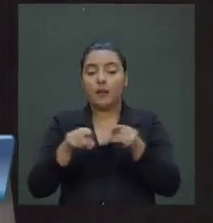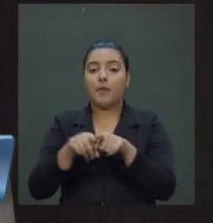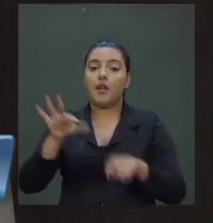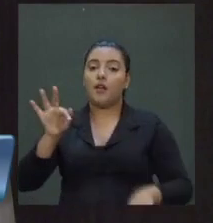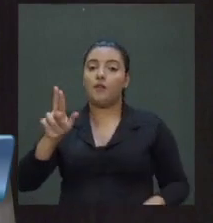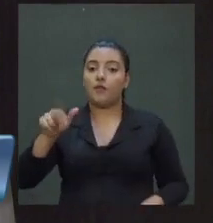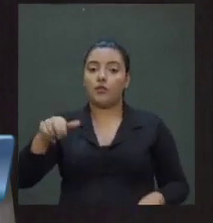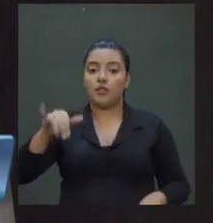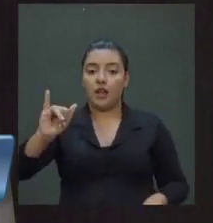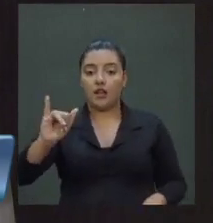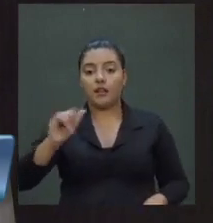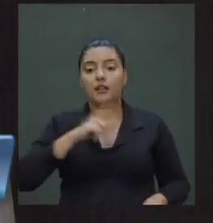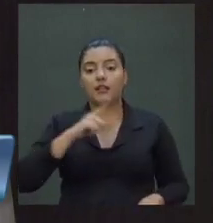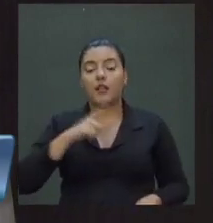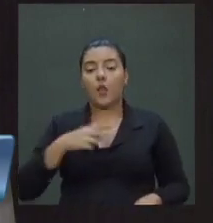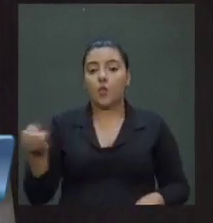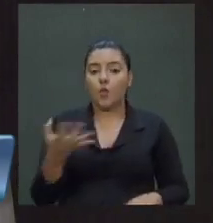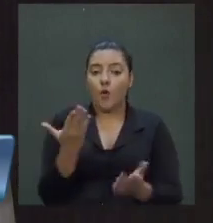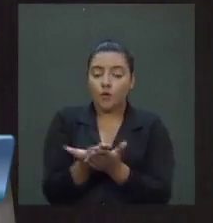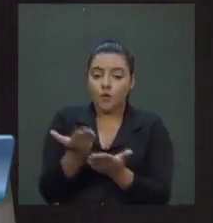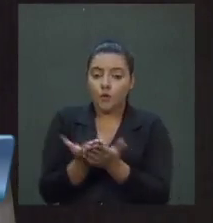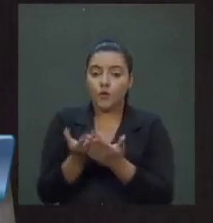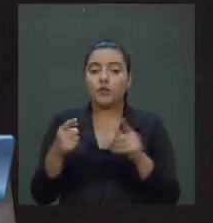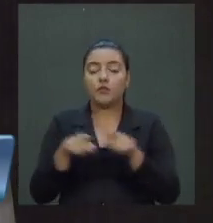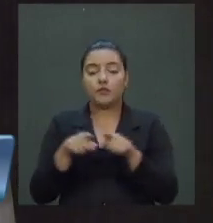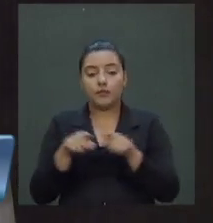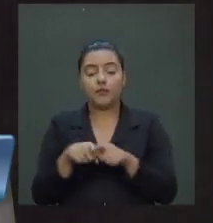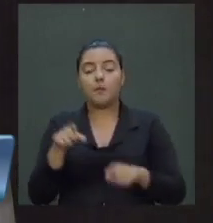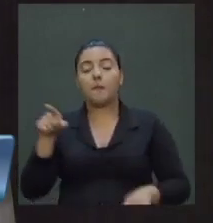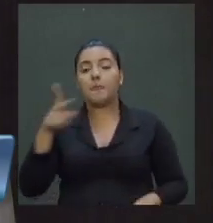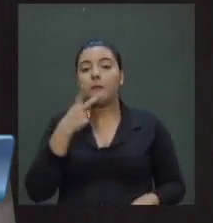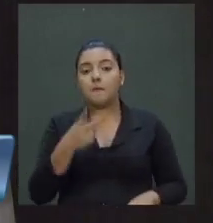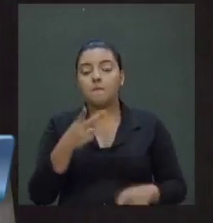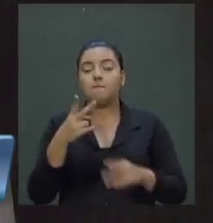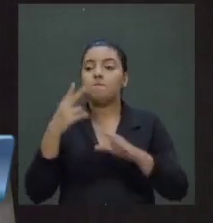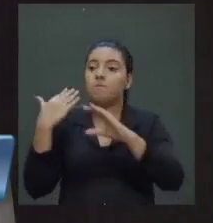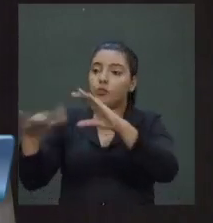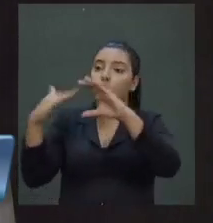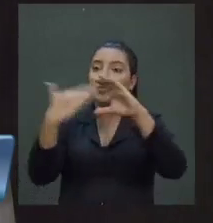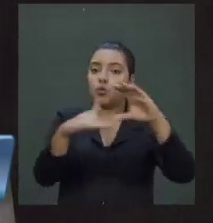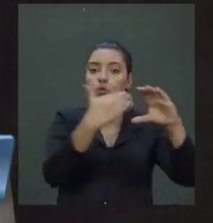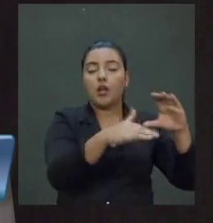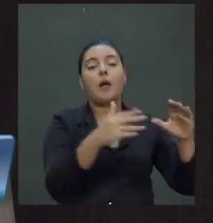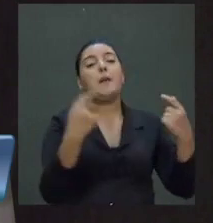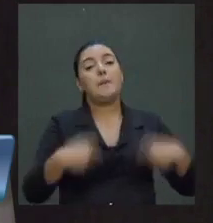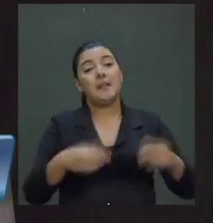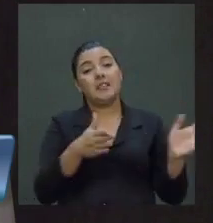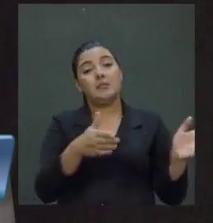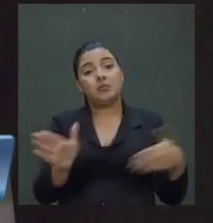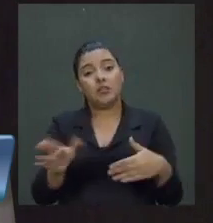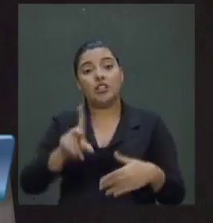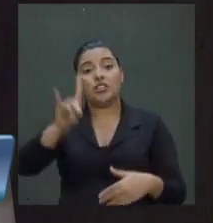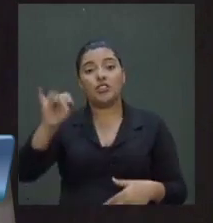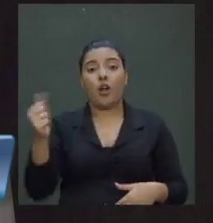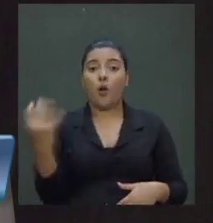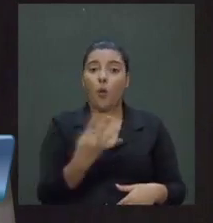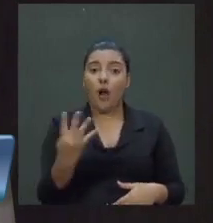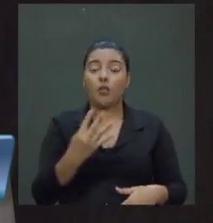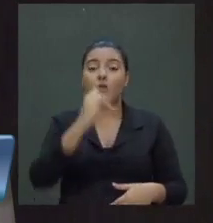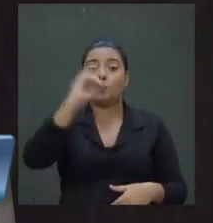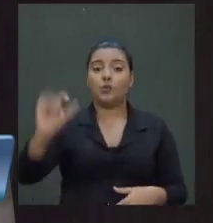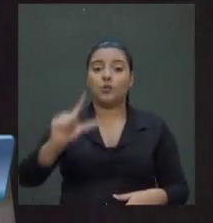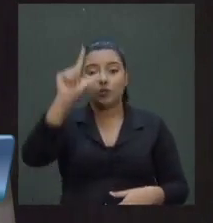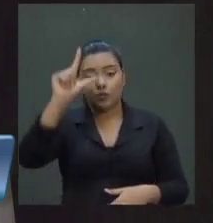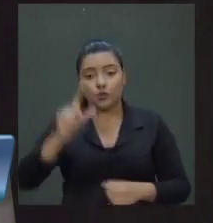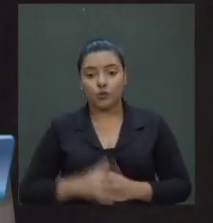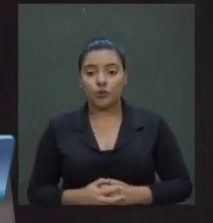estudos necessários, mas mais do que tudo, é necessário adiar esta votação do dia 4 de julho e, ao